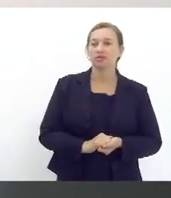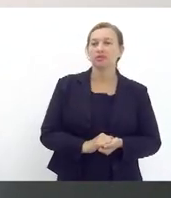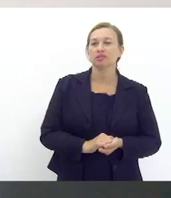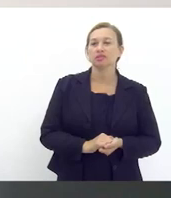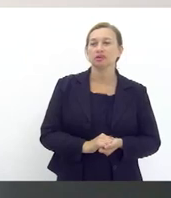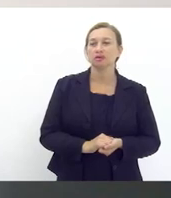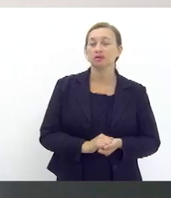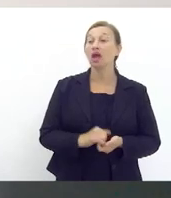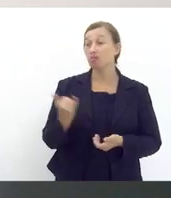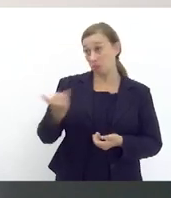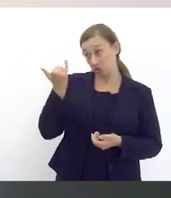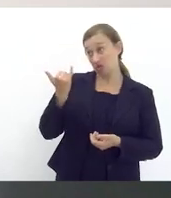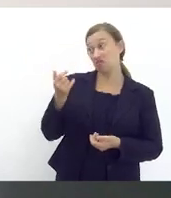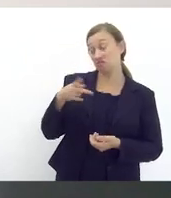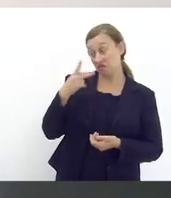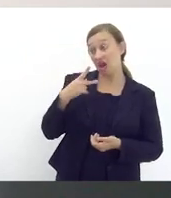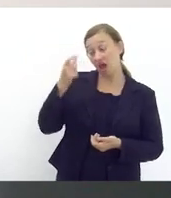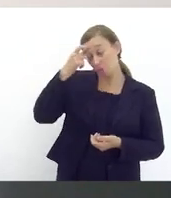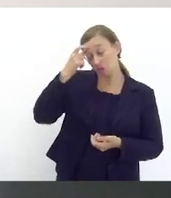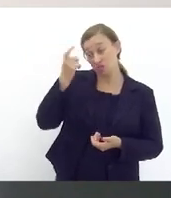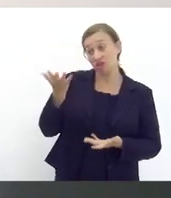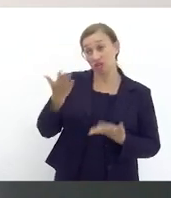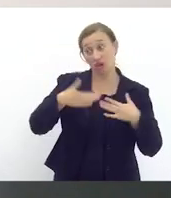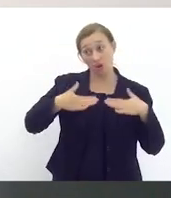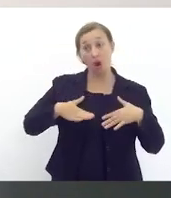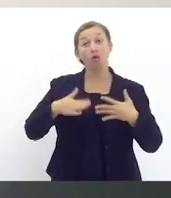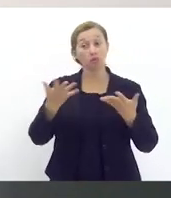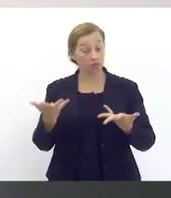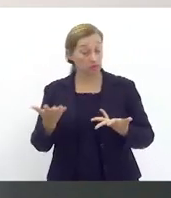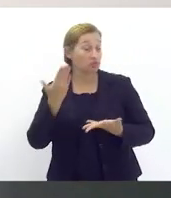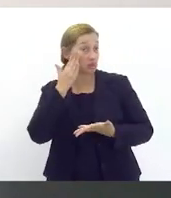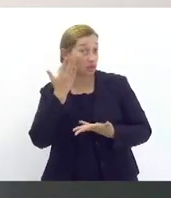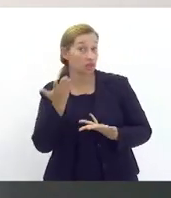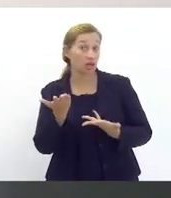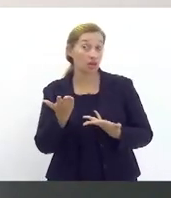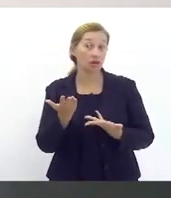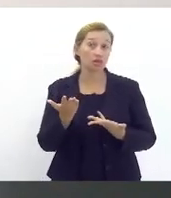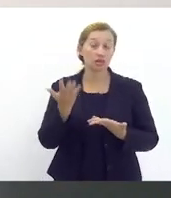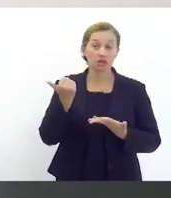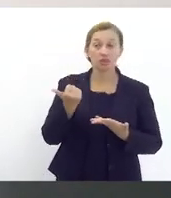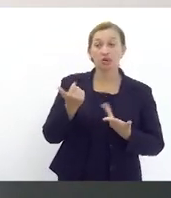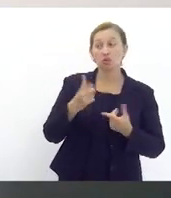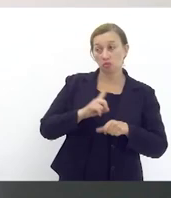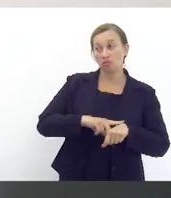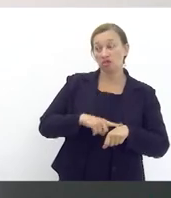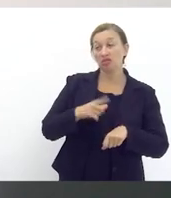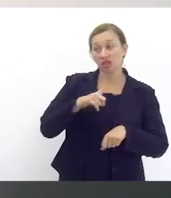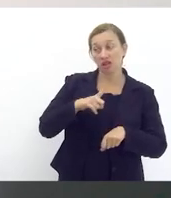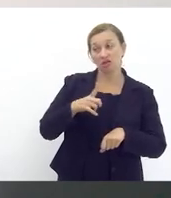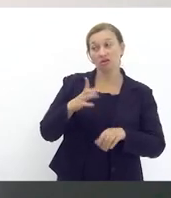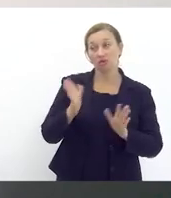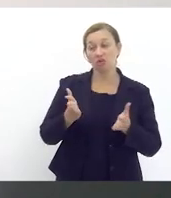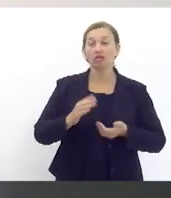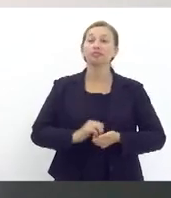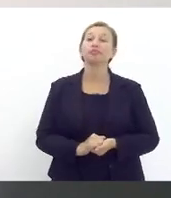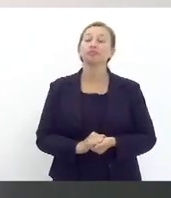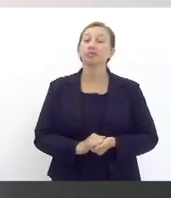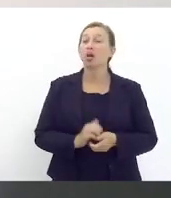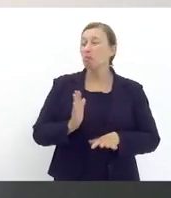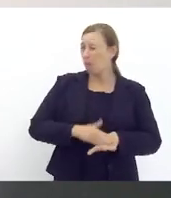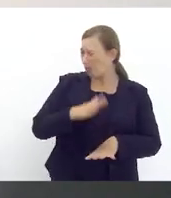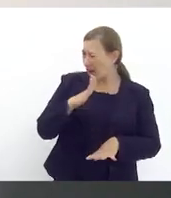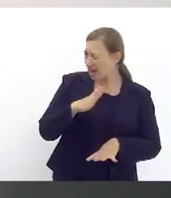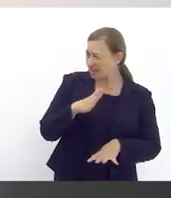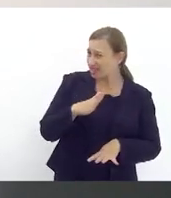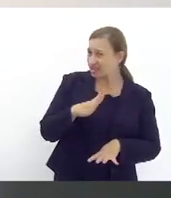isso é muito importante a gente ter muita consciência e tranquilidade de estabilidade com o que a gente tem no momento presente por mais